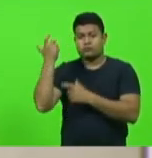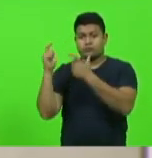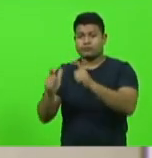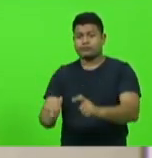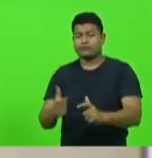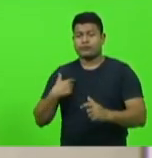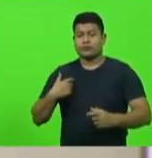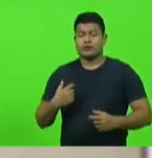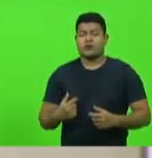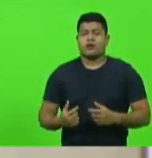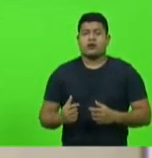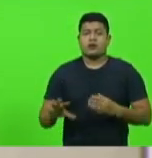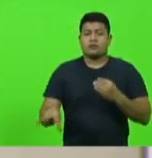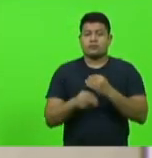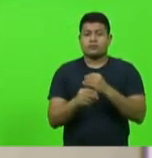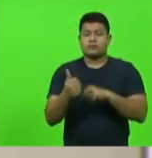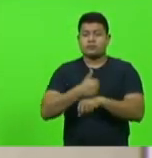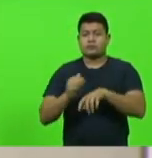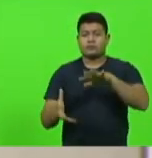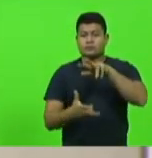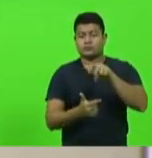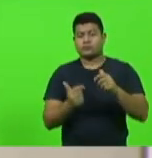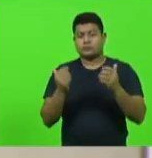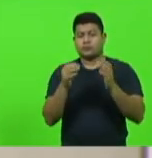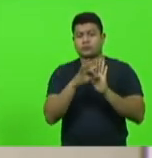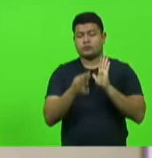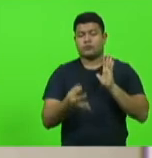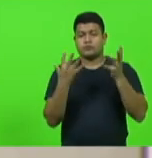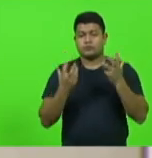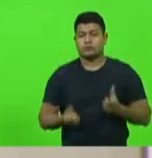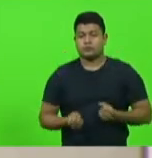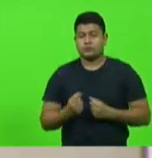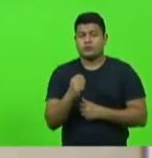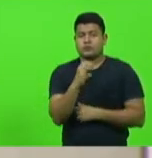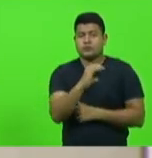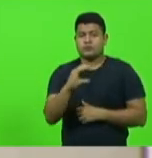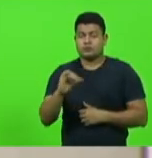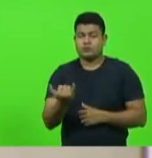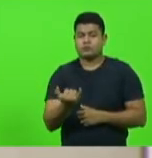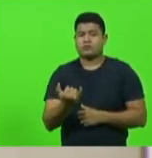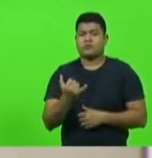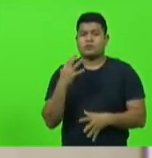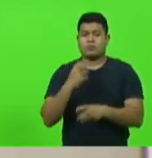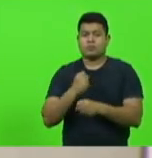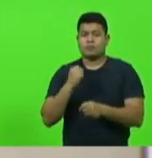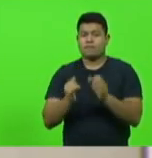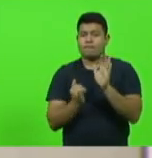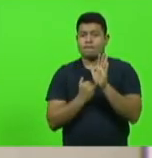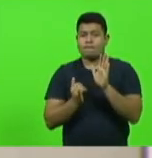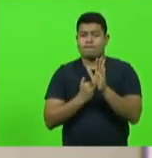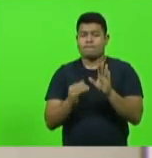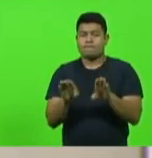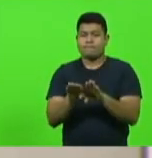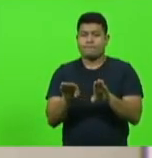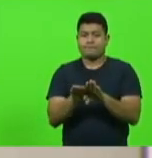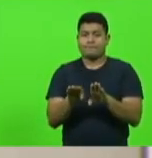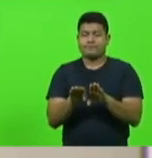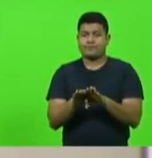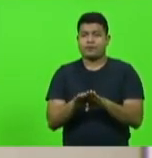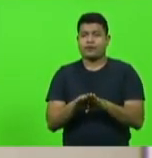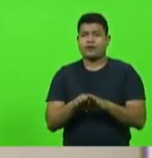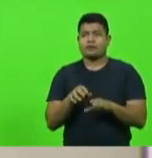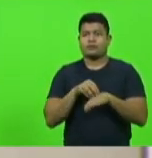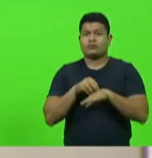pareceres favoráveis das comissões de Constituição e Justiça, Comissão de Finanças e Tributação e Comissão de Transportes e Desenvolvimento Urbano,